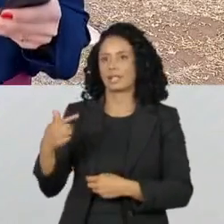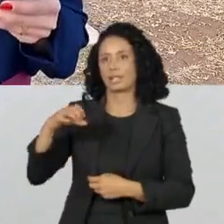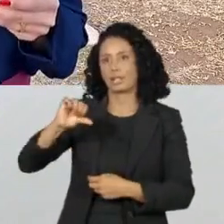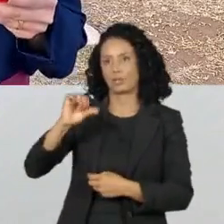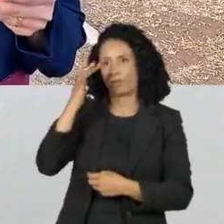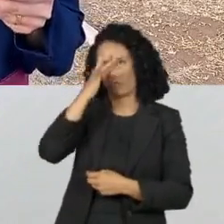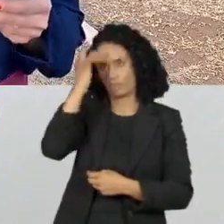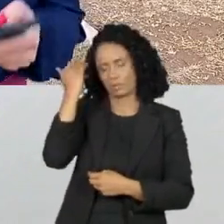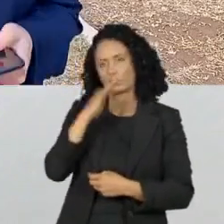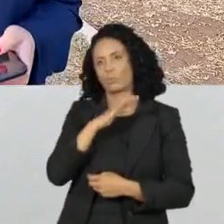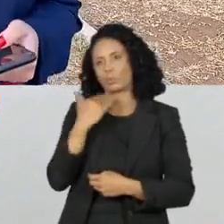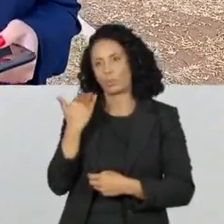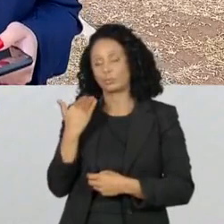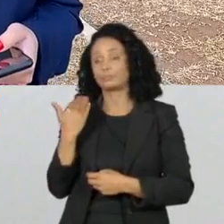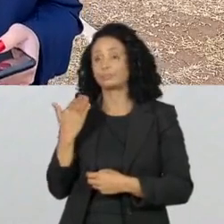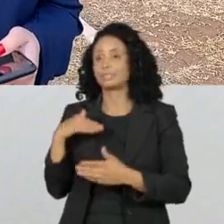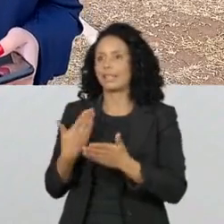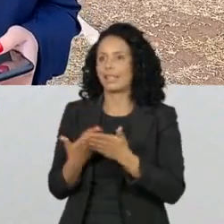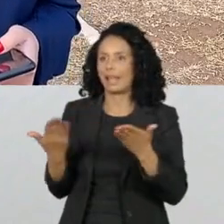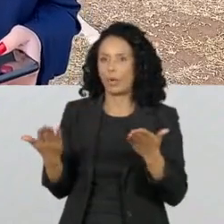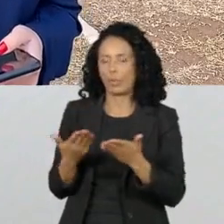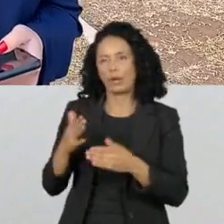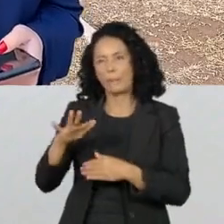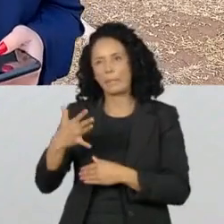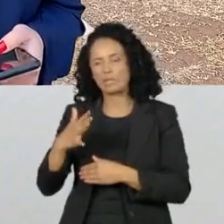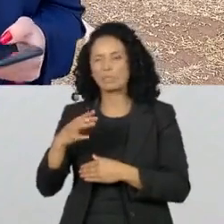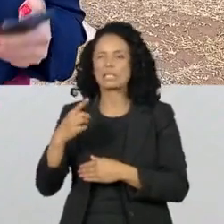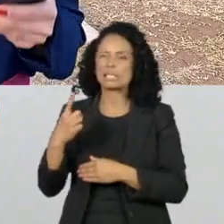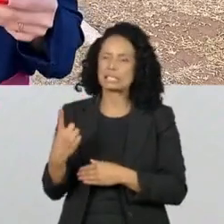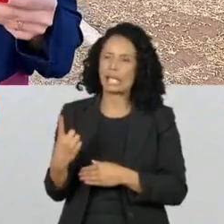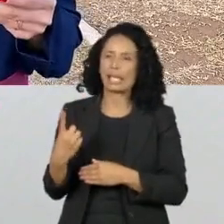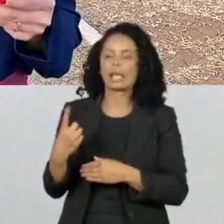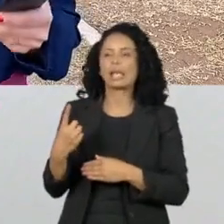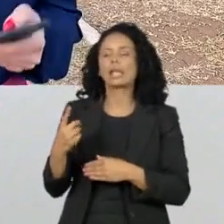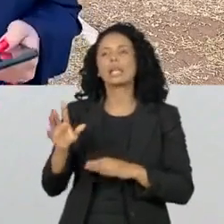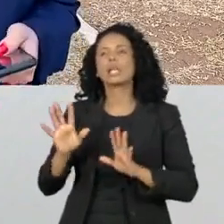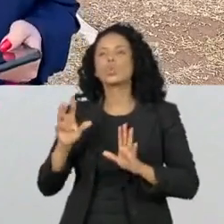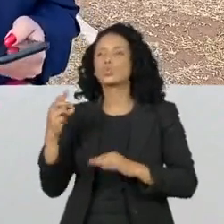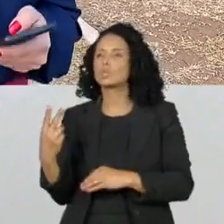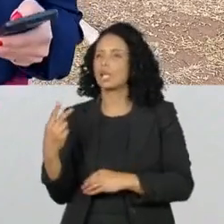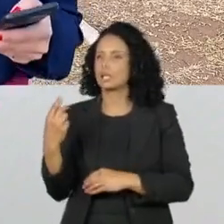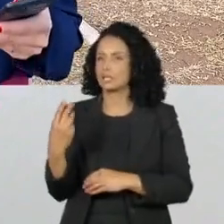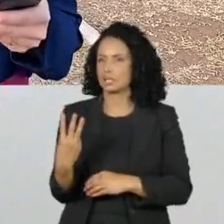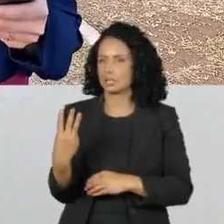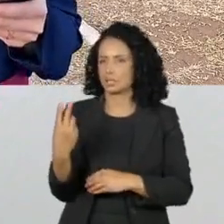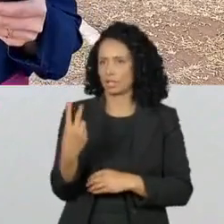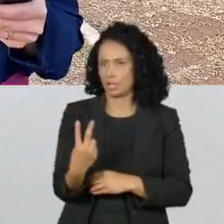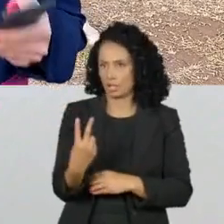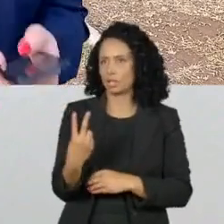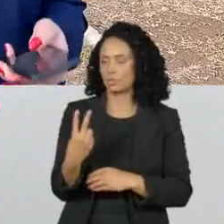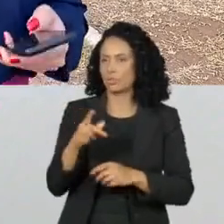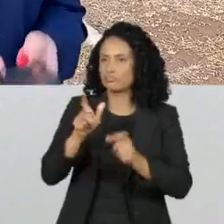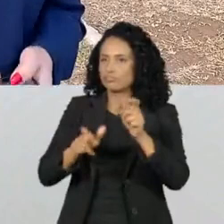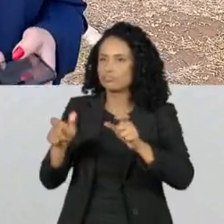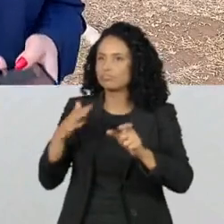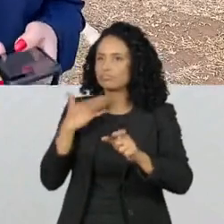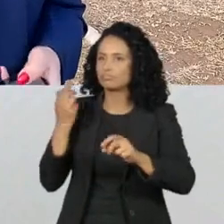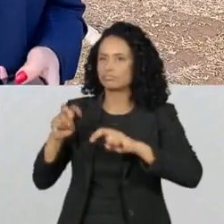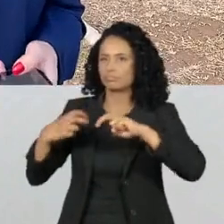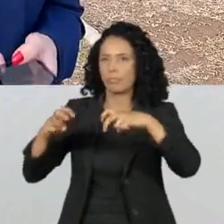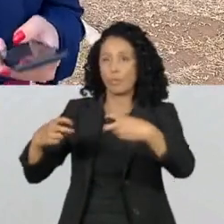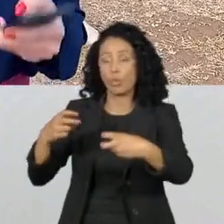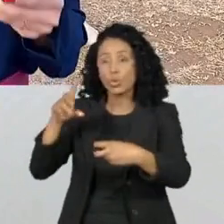179 mortes e a média móvel de óbitos está em 232 casos por dia. No